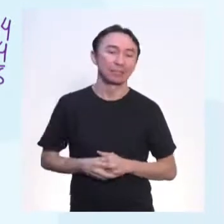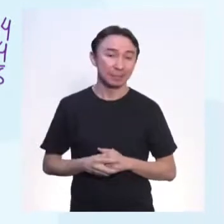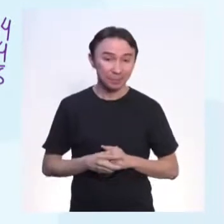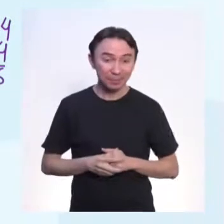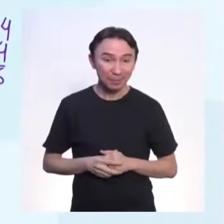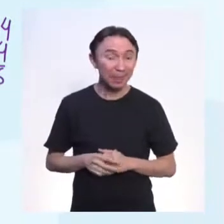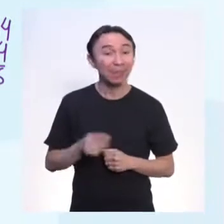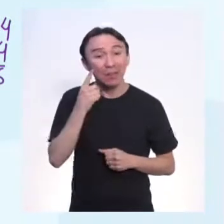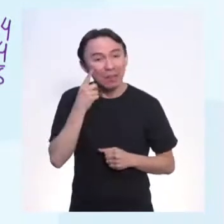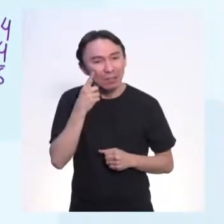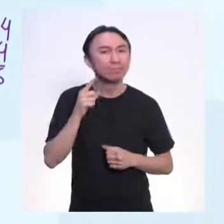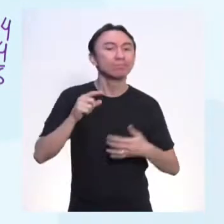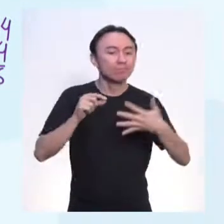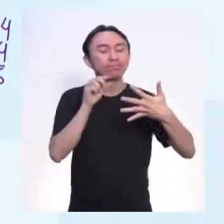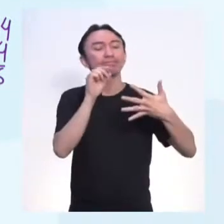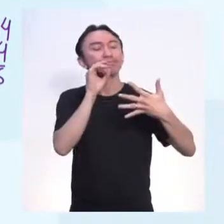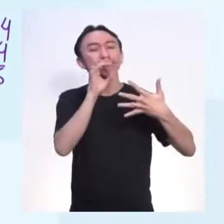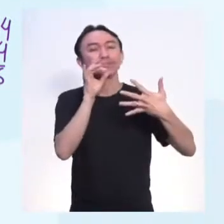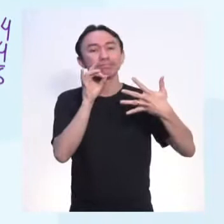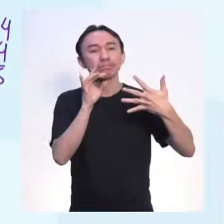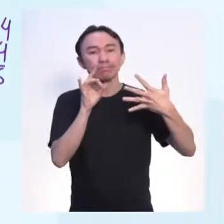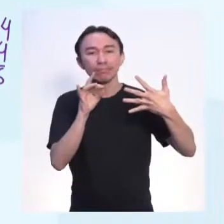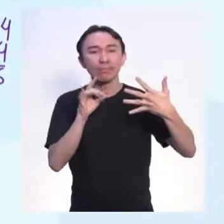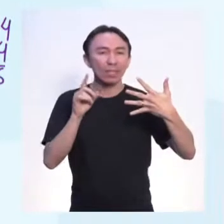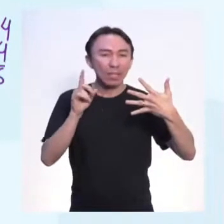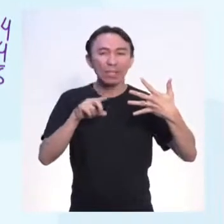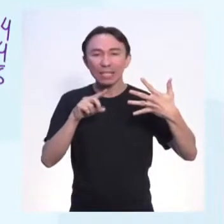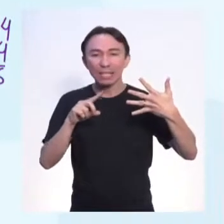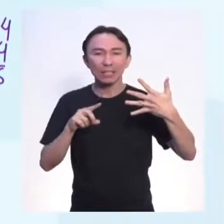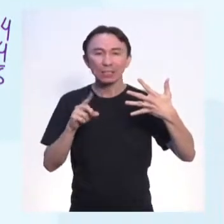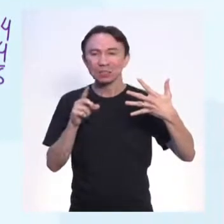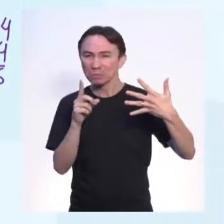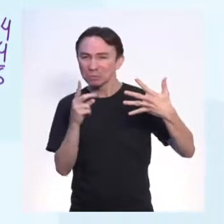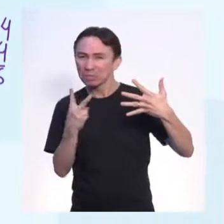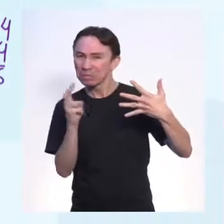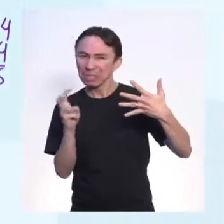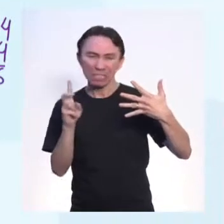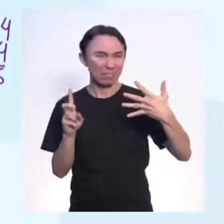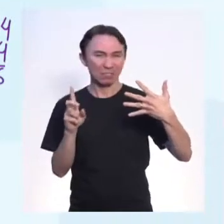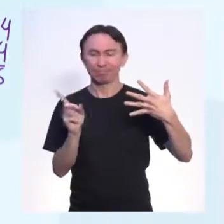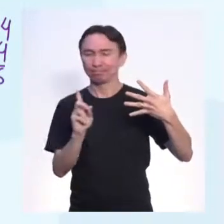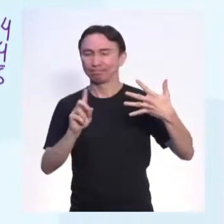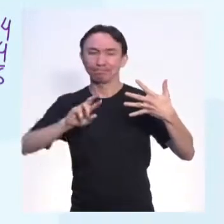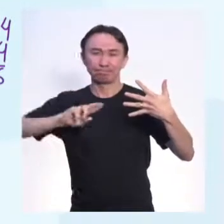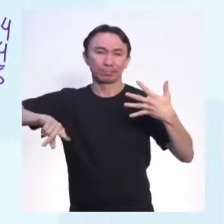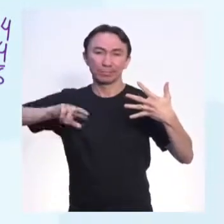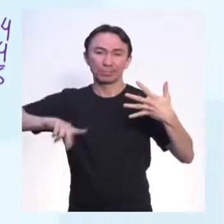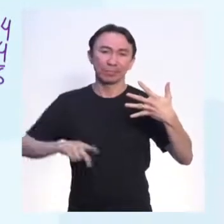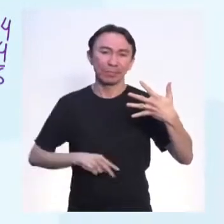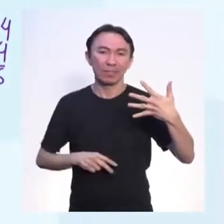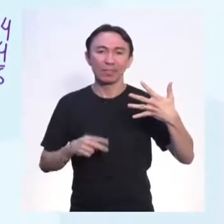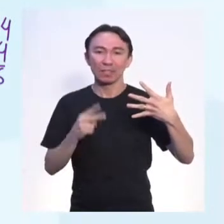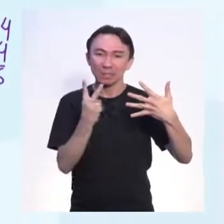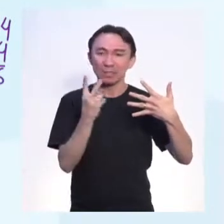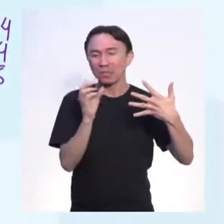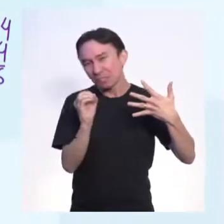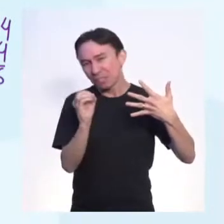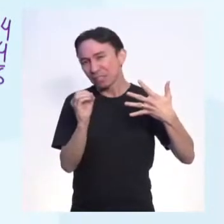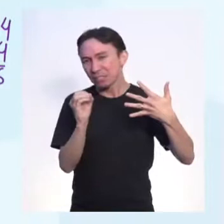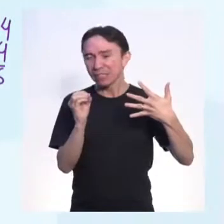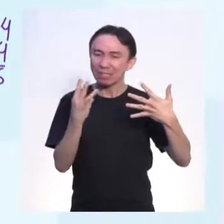procurar a alternativa. É exatamente 215? Não. É entre 220 e